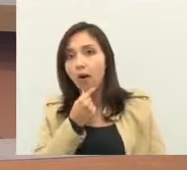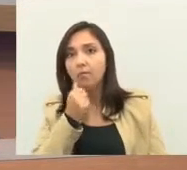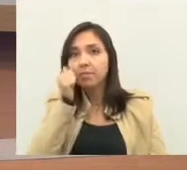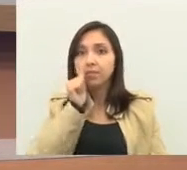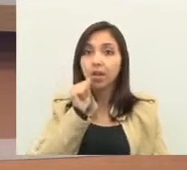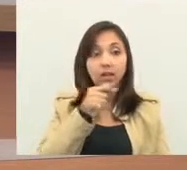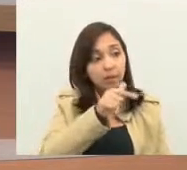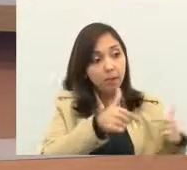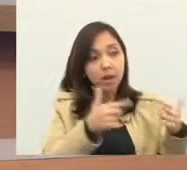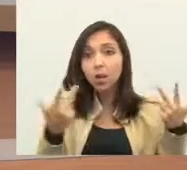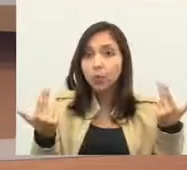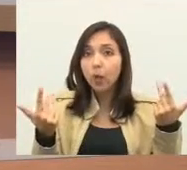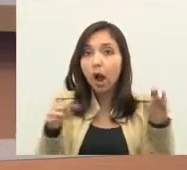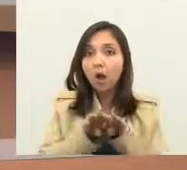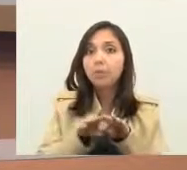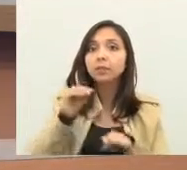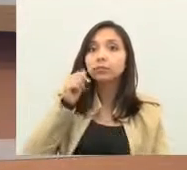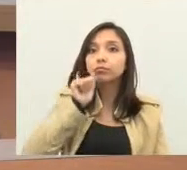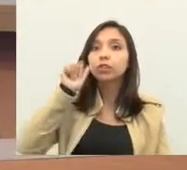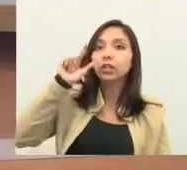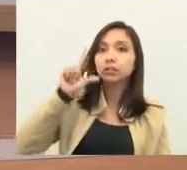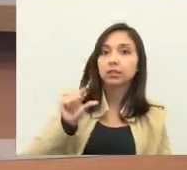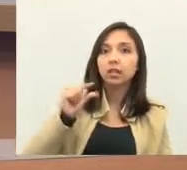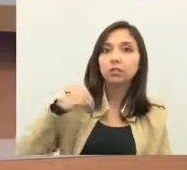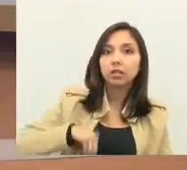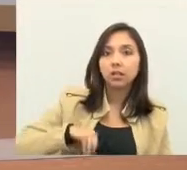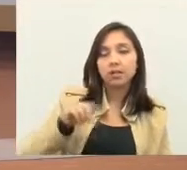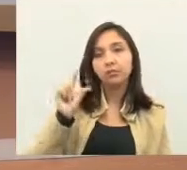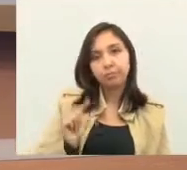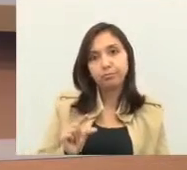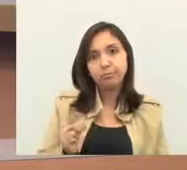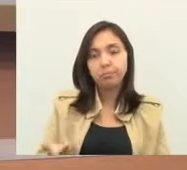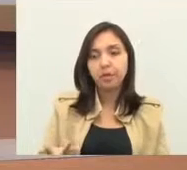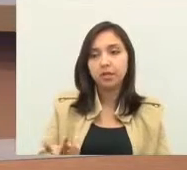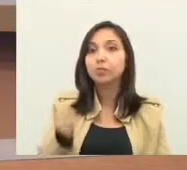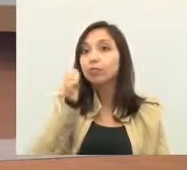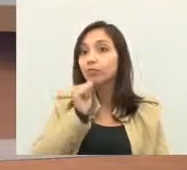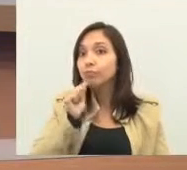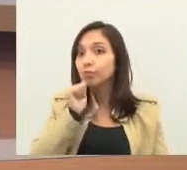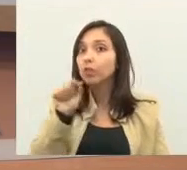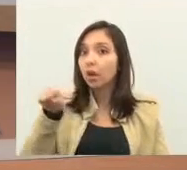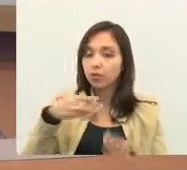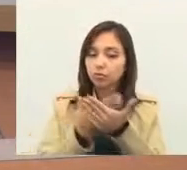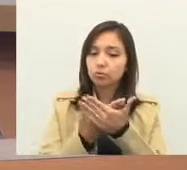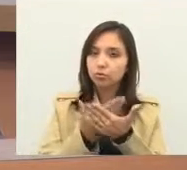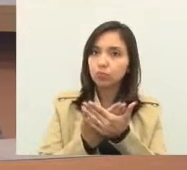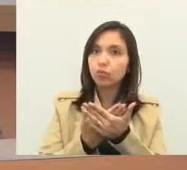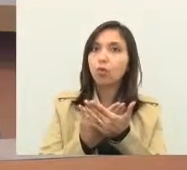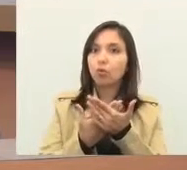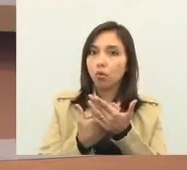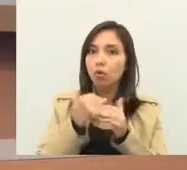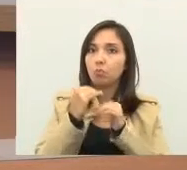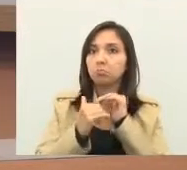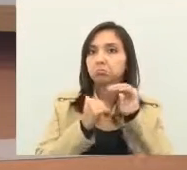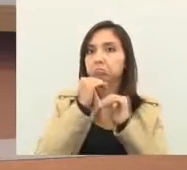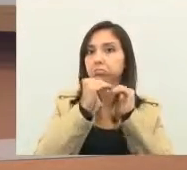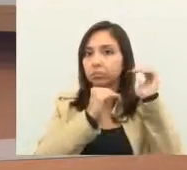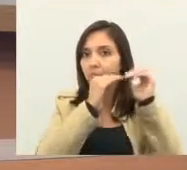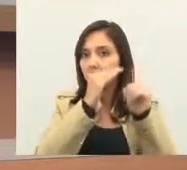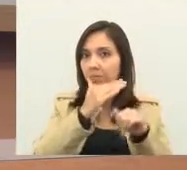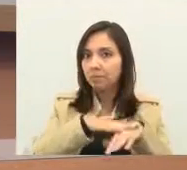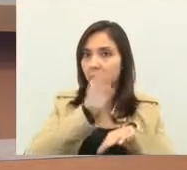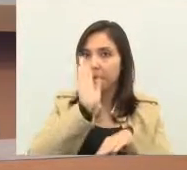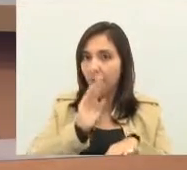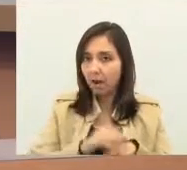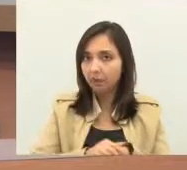função. As mulheres hoje, elas têm mais escolaridade, elas alcançam um